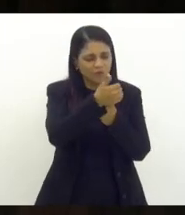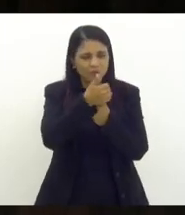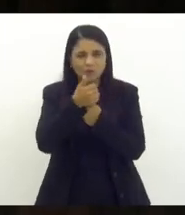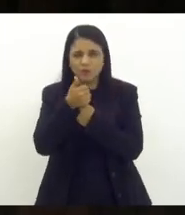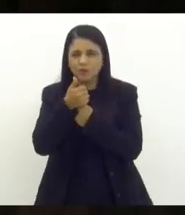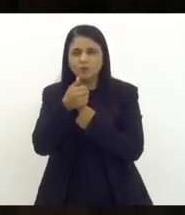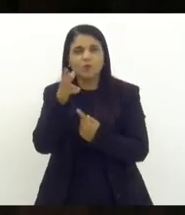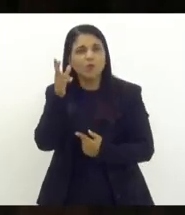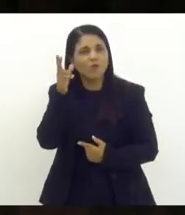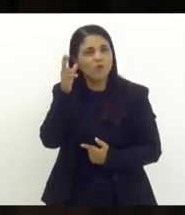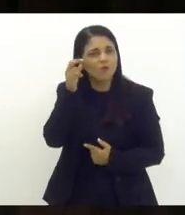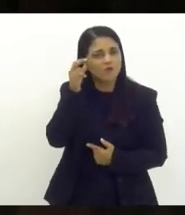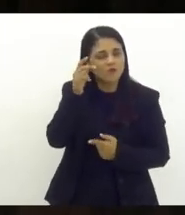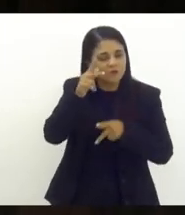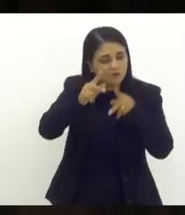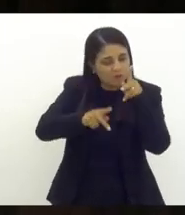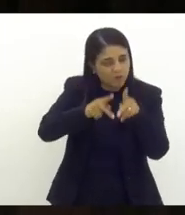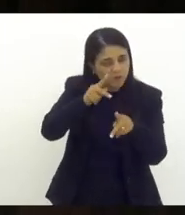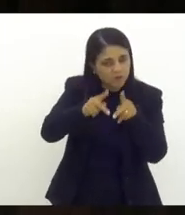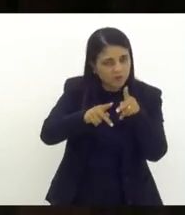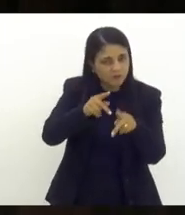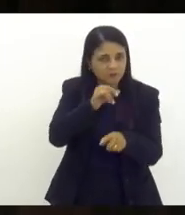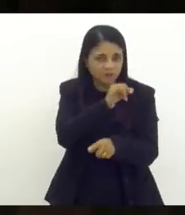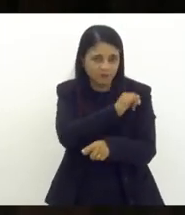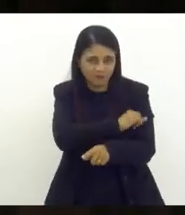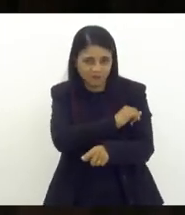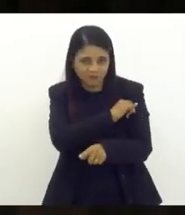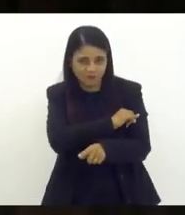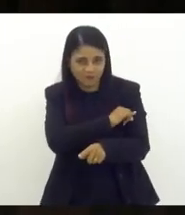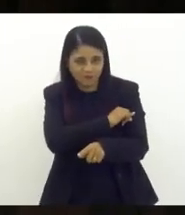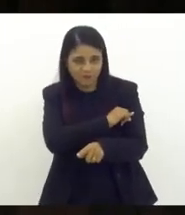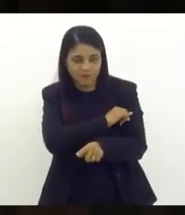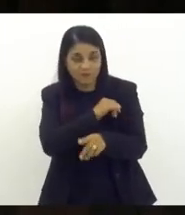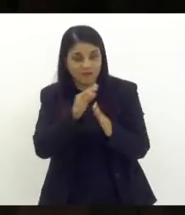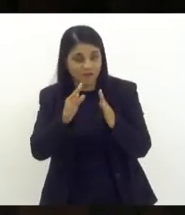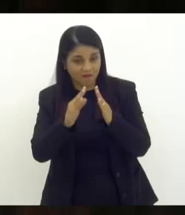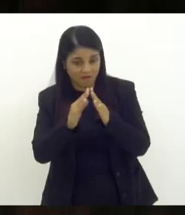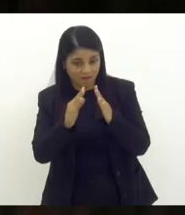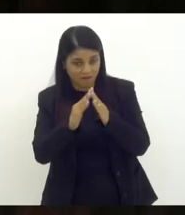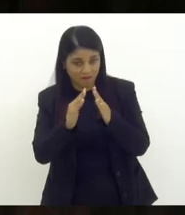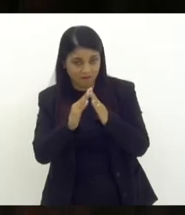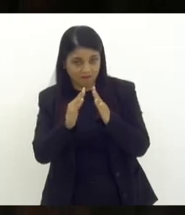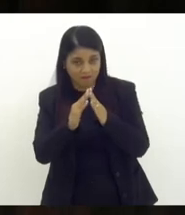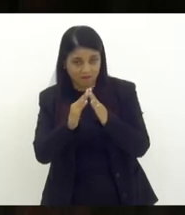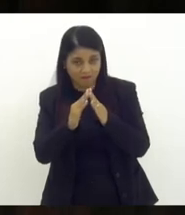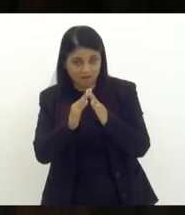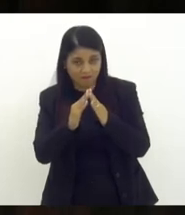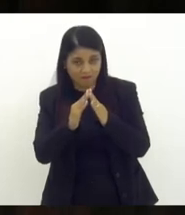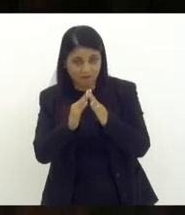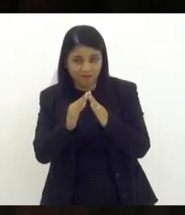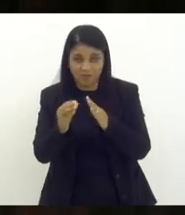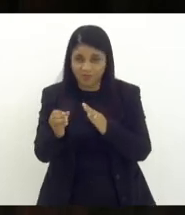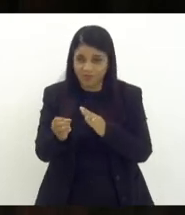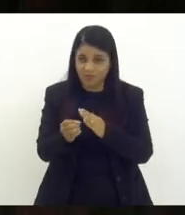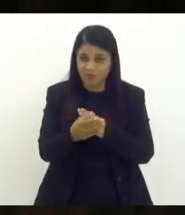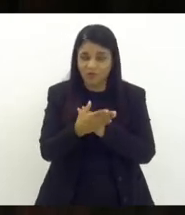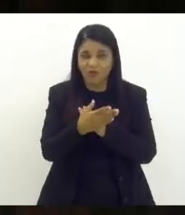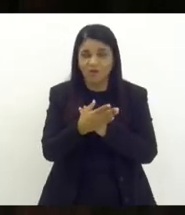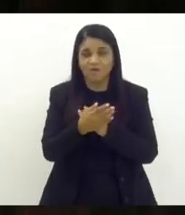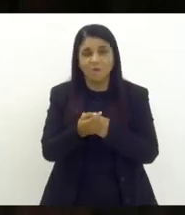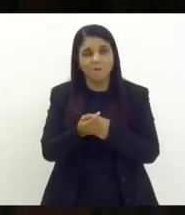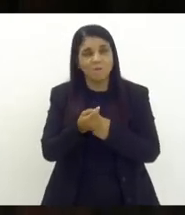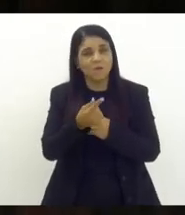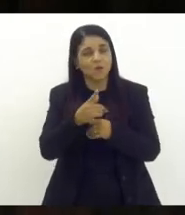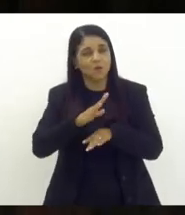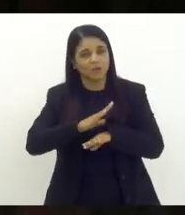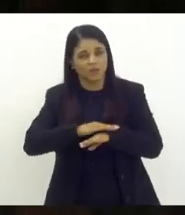ouvir o cidadão Fluminense esta casa ela é uma casa nova ela tem pouco tempo da sua existência